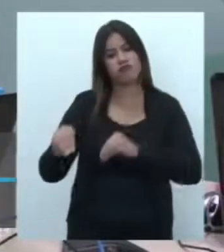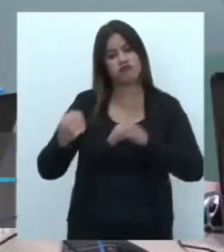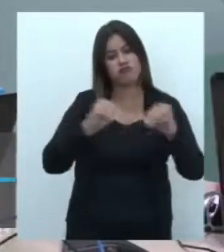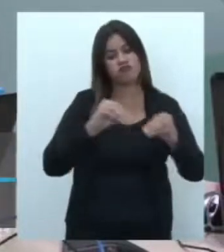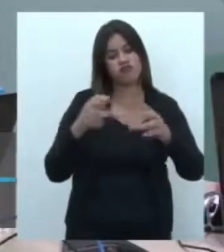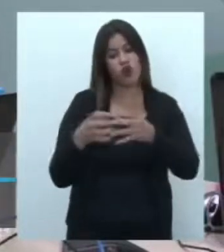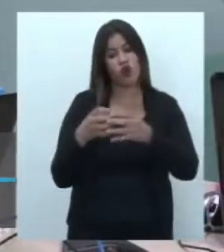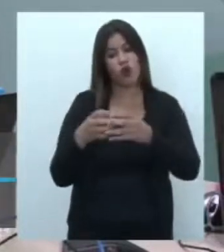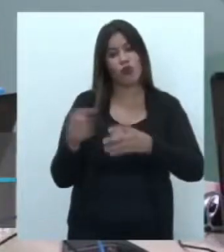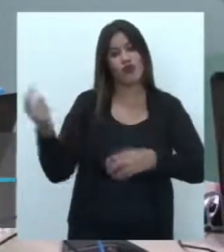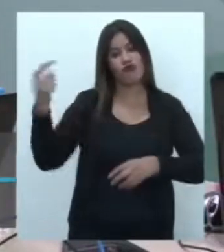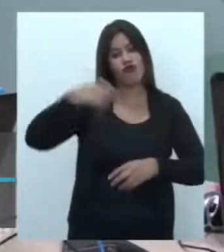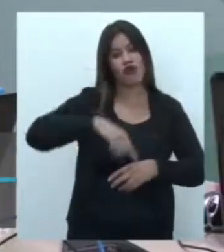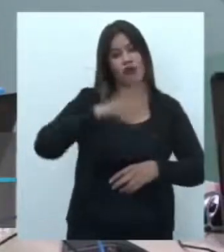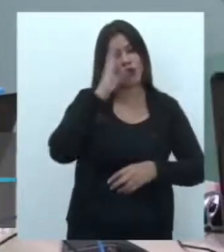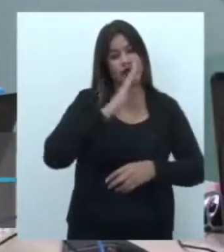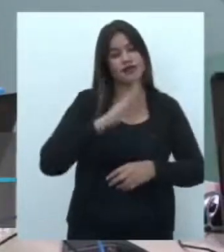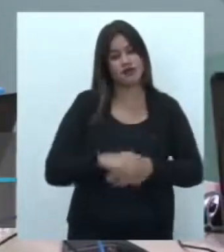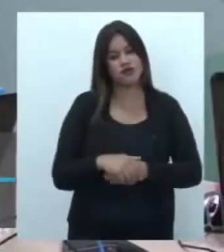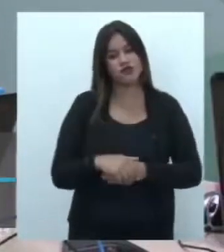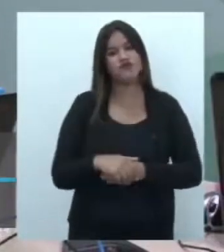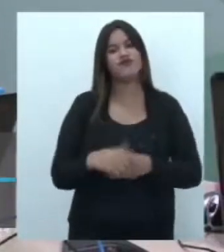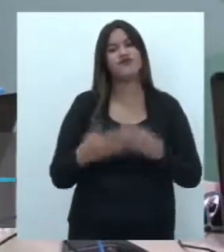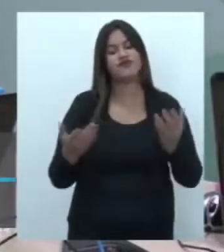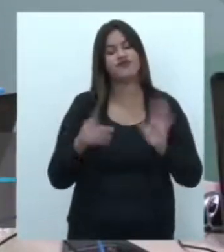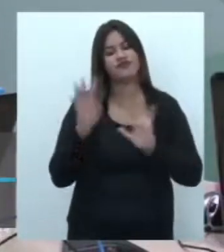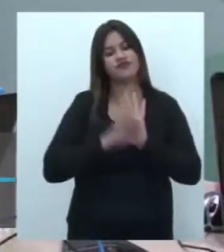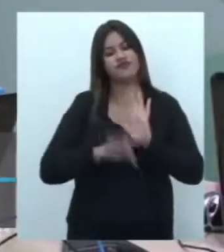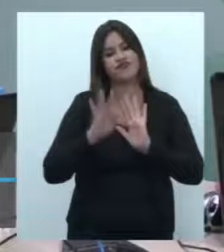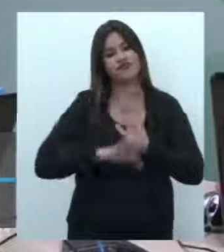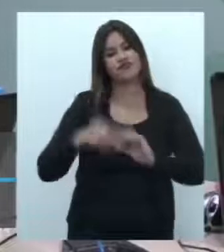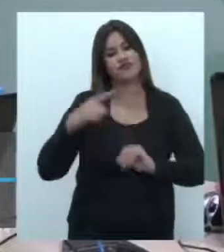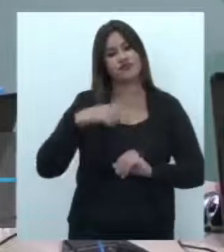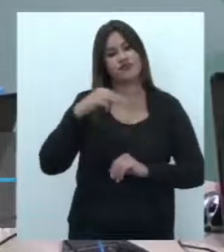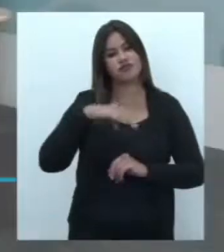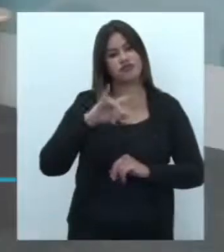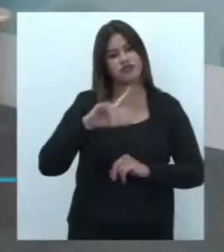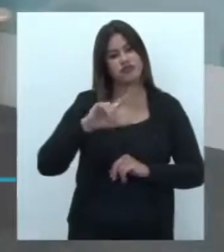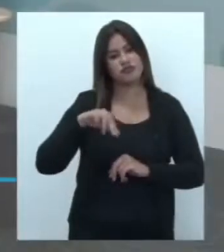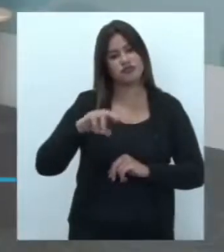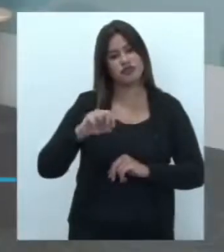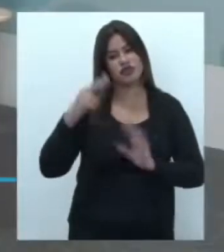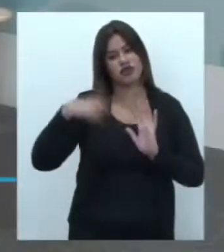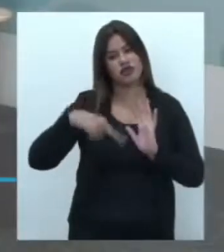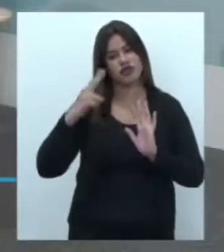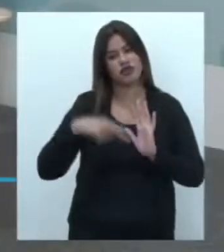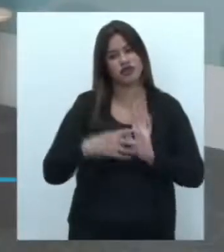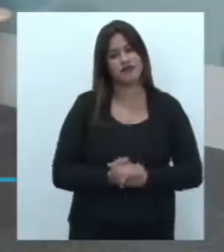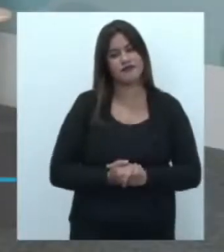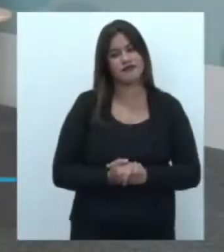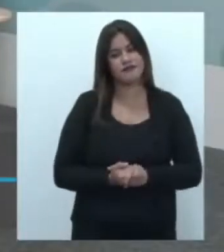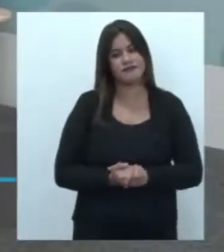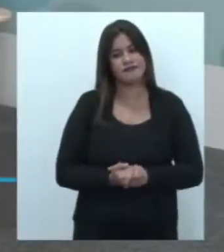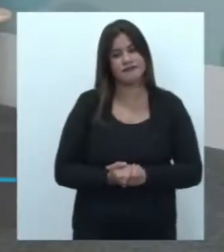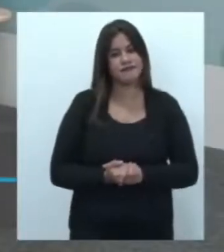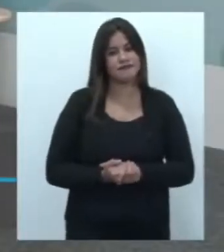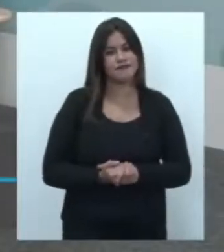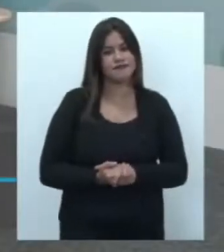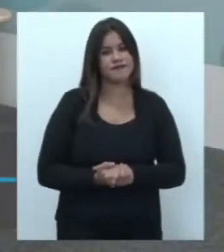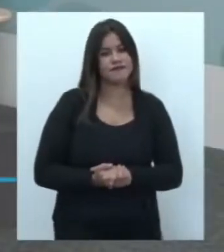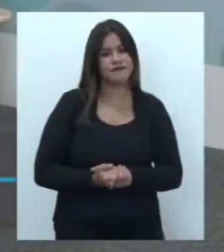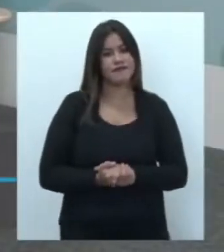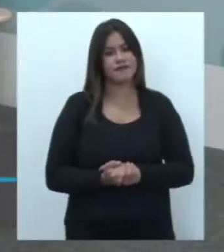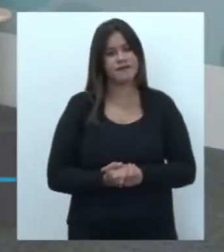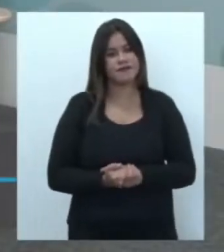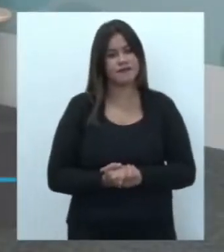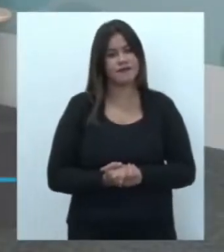para o Brasil. Agora a gente tem um texto. A professora Milene vai fazer, né, uma rápida síntese dessa